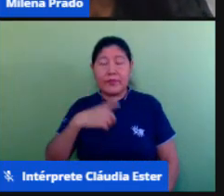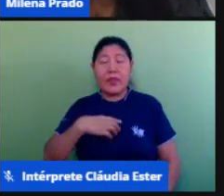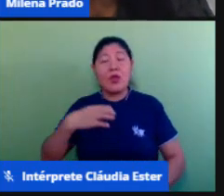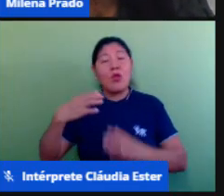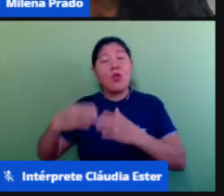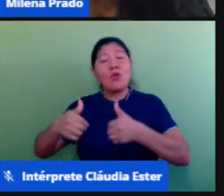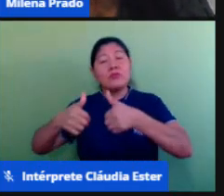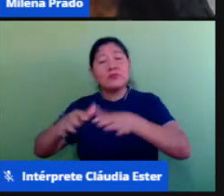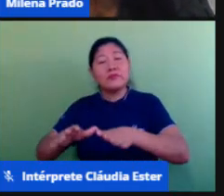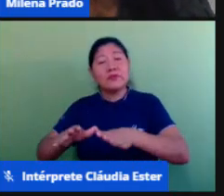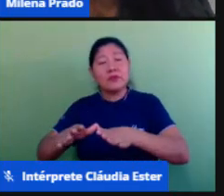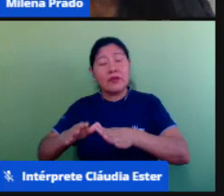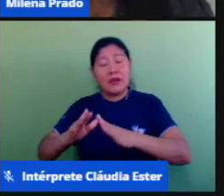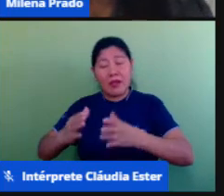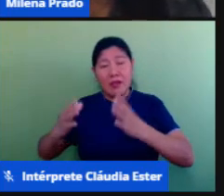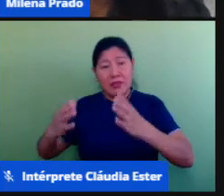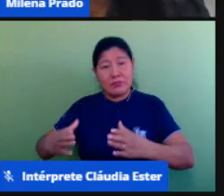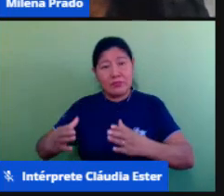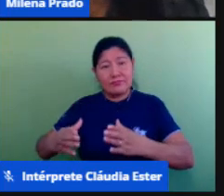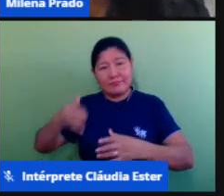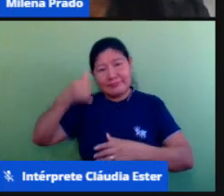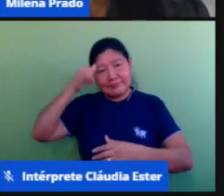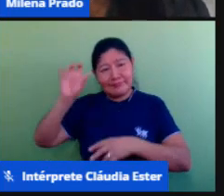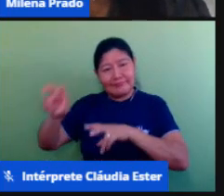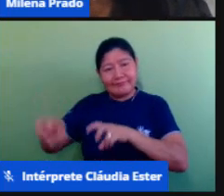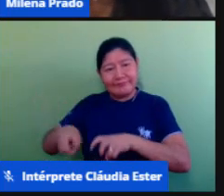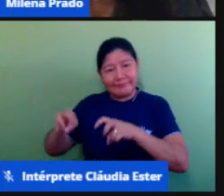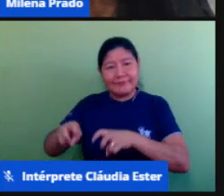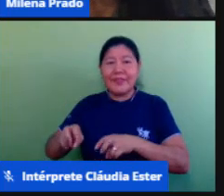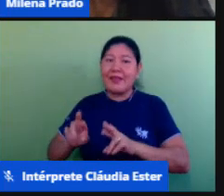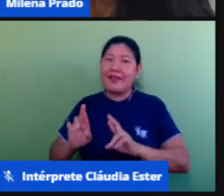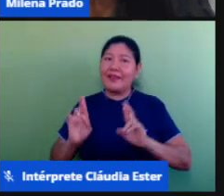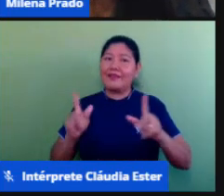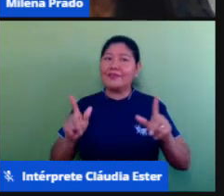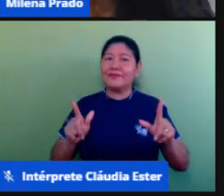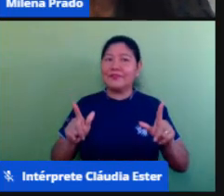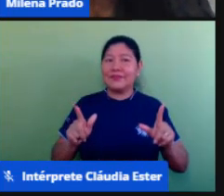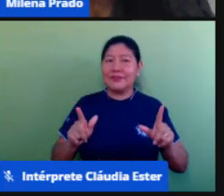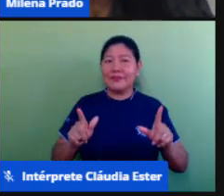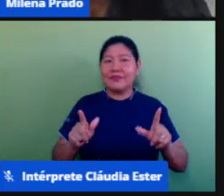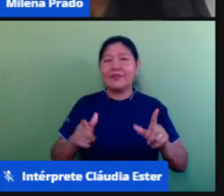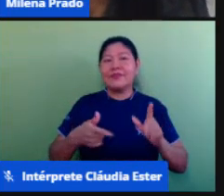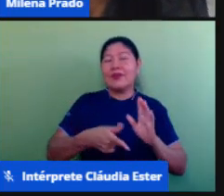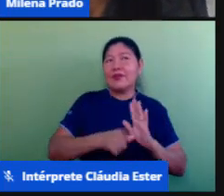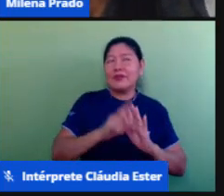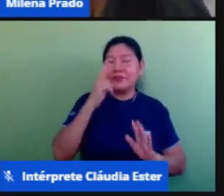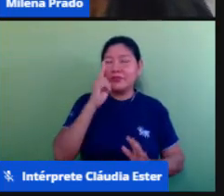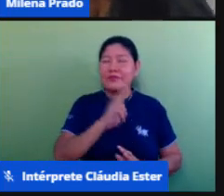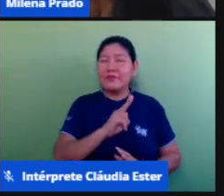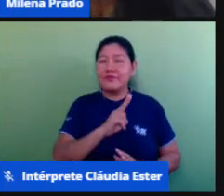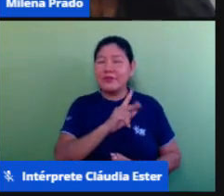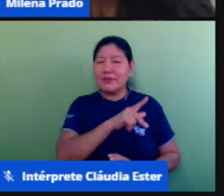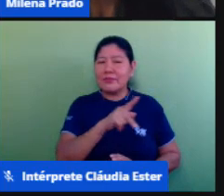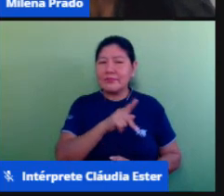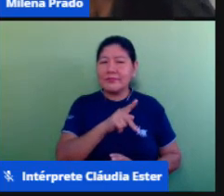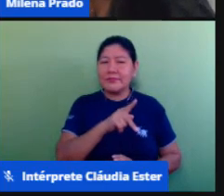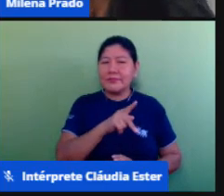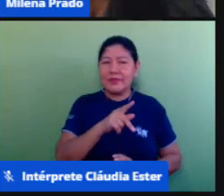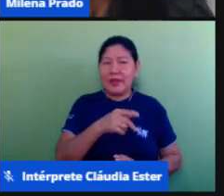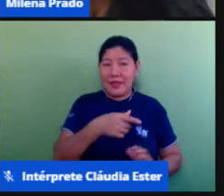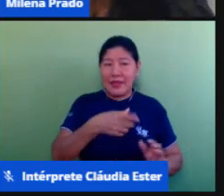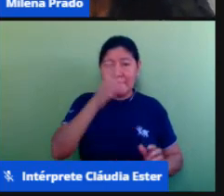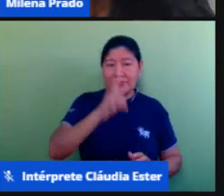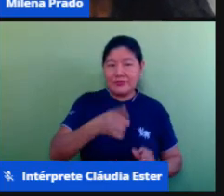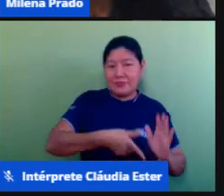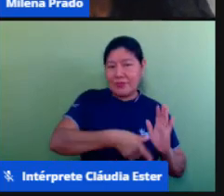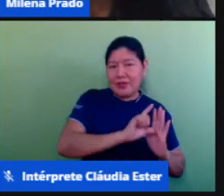pouquinho diferenciada da que até agora a gente conversou, né? Que a diretora Lilian colocou, que